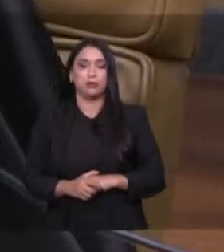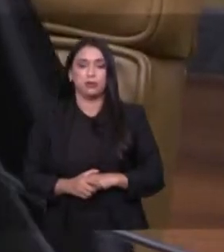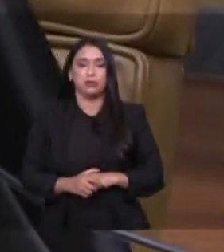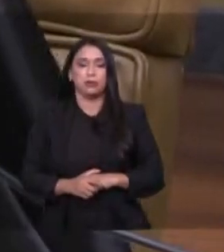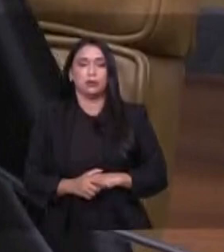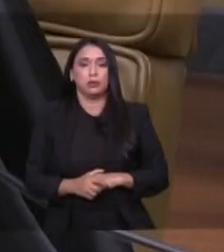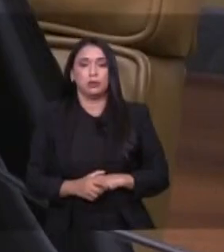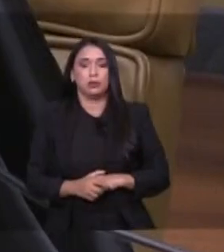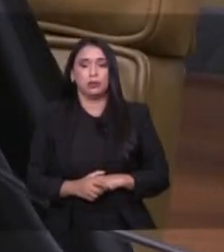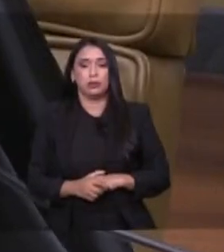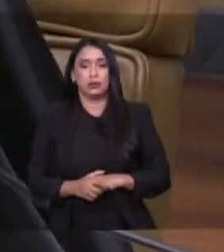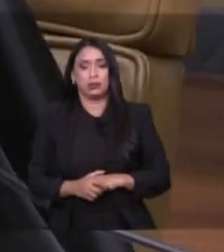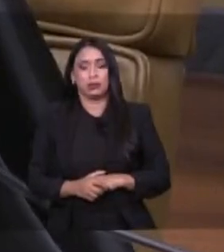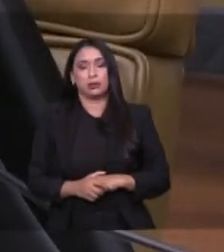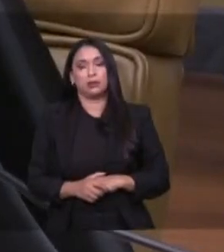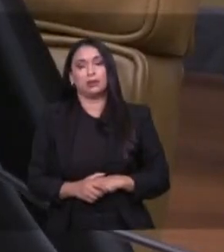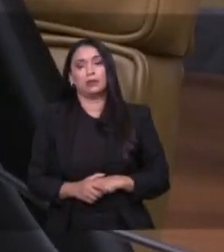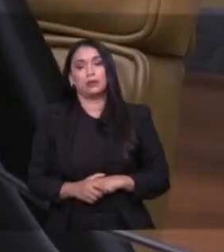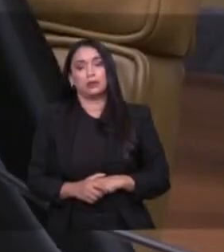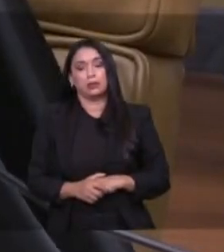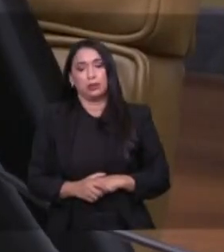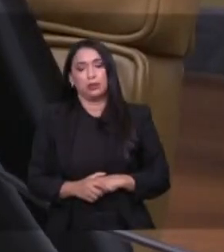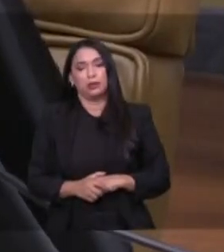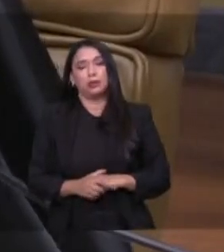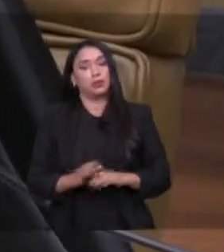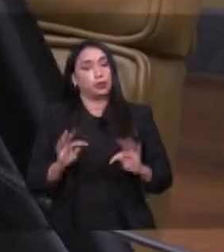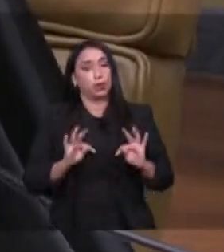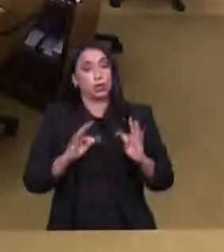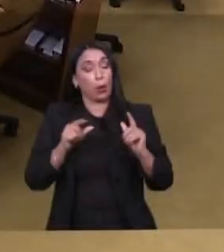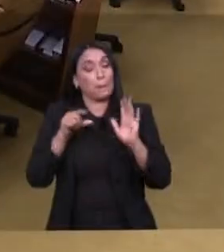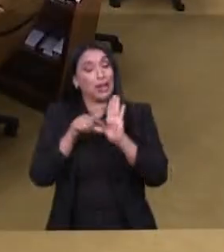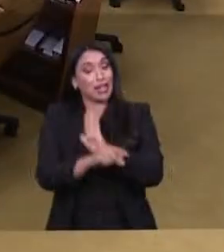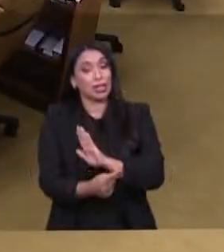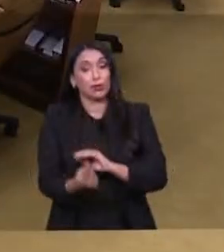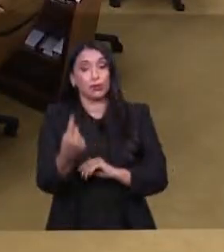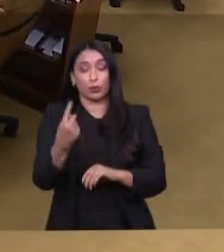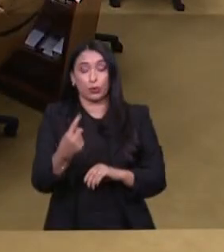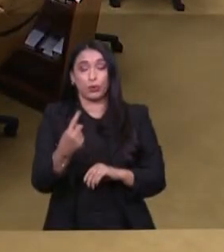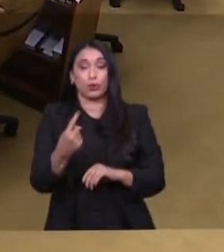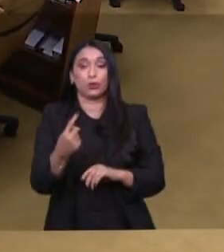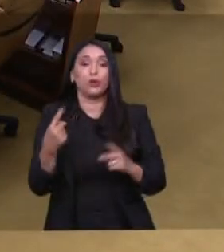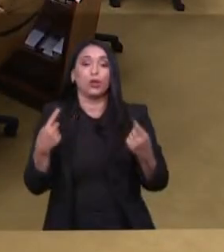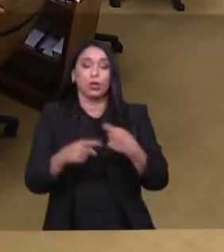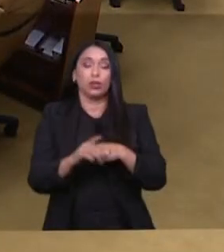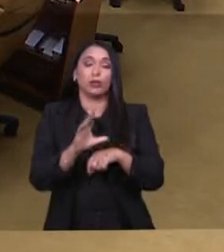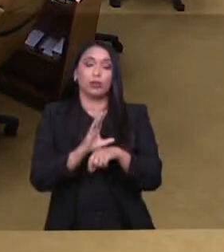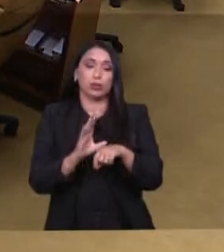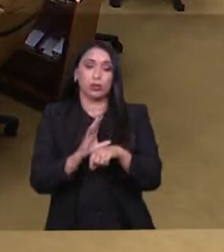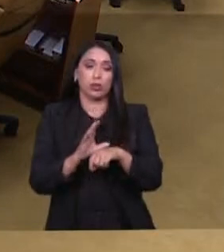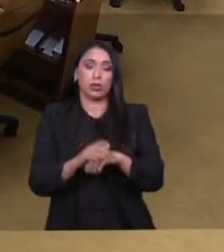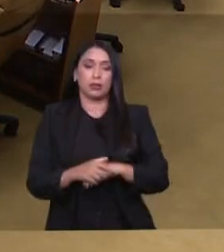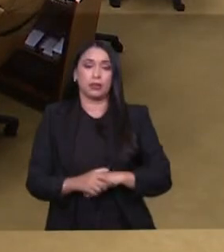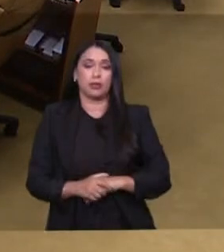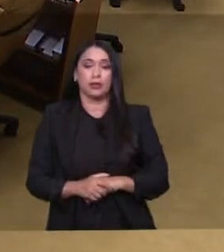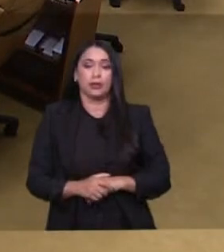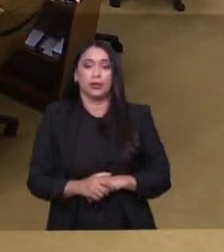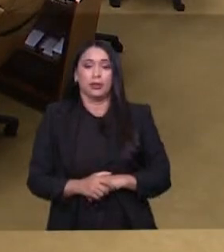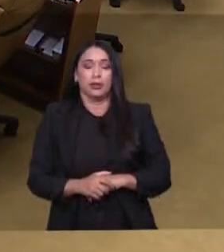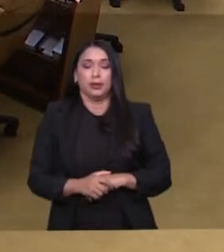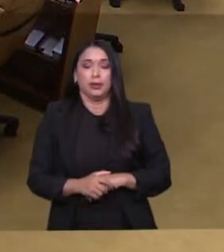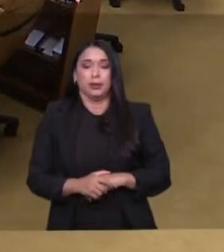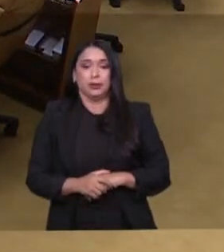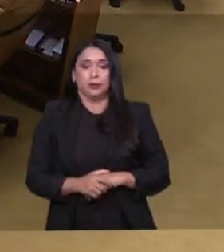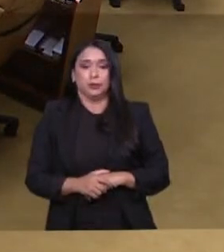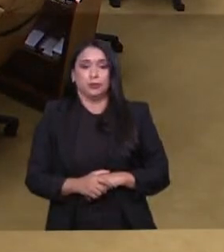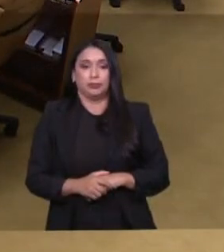Do parágrafo único. Inconstitucionalidade total. Total? Total. Do parágrafo único. É que... Tá. É, esclarecendo que é do